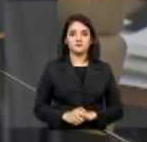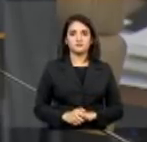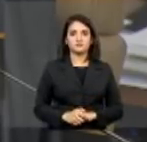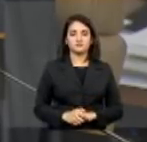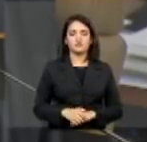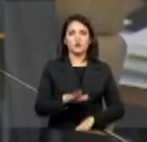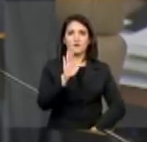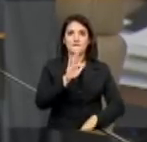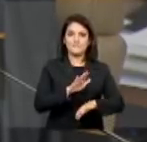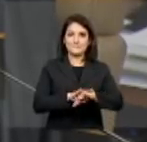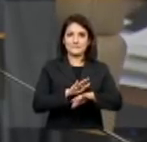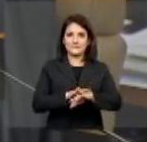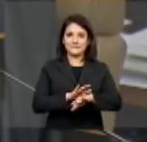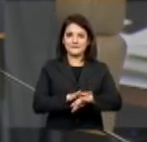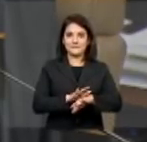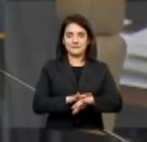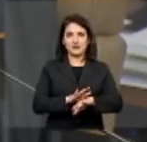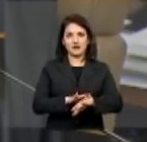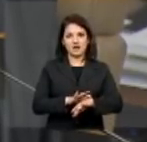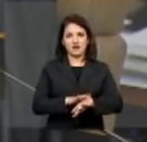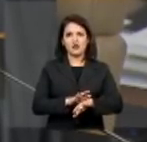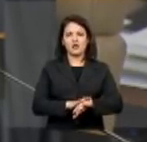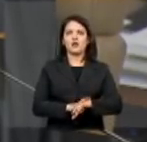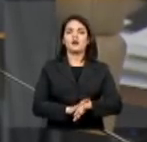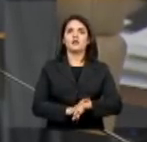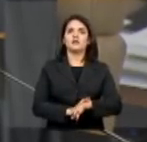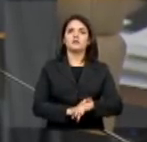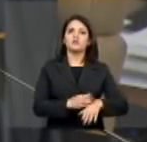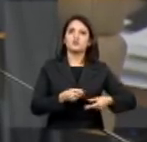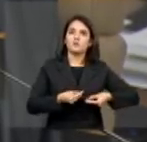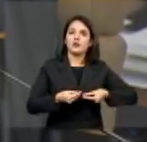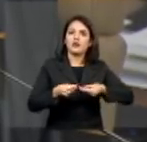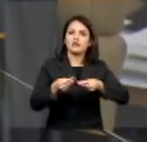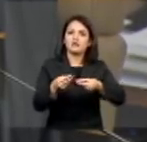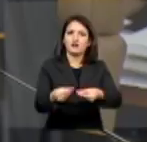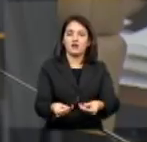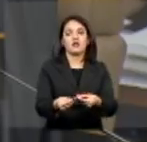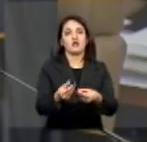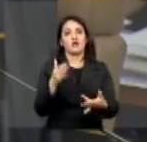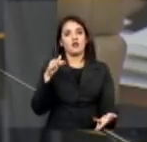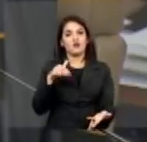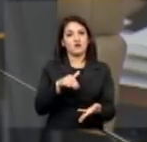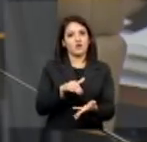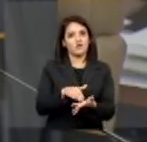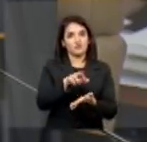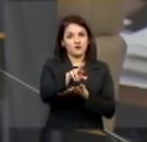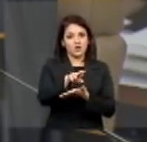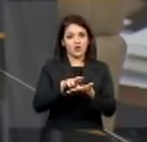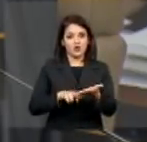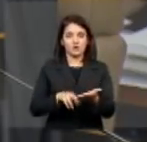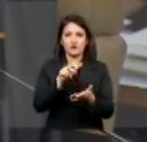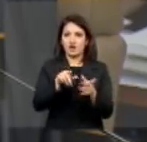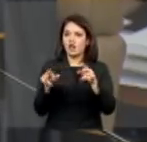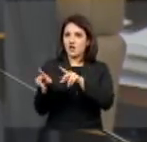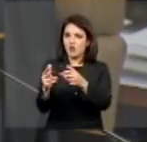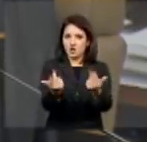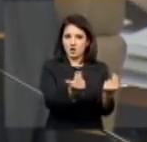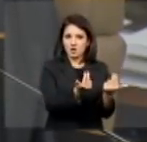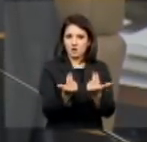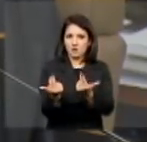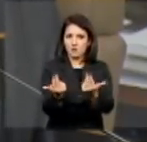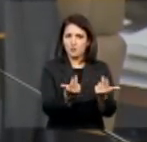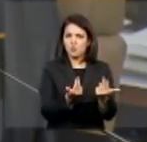prazos para apresentação de alegações finais são comuns a todos os atores processuais independente de sua posição